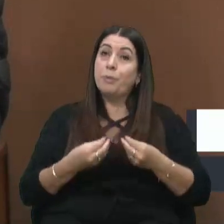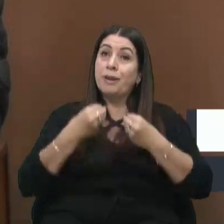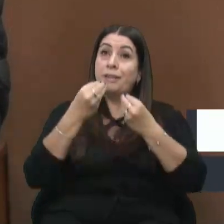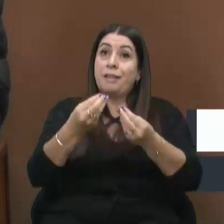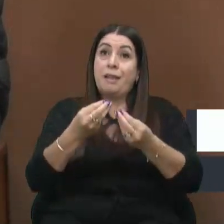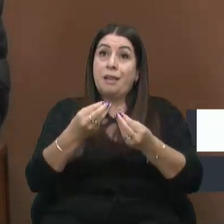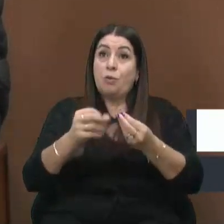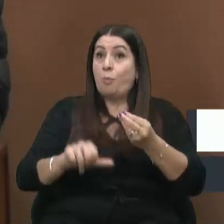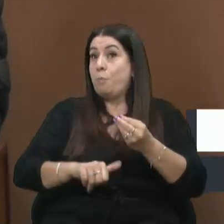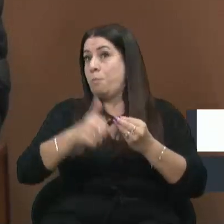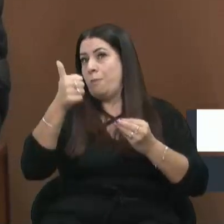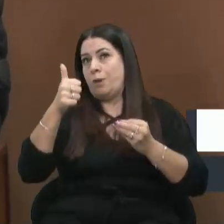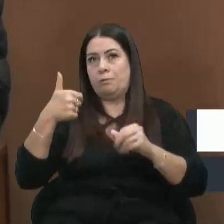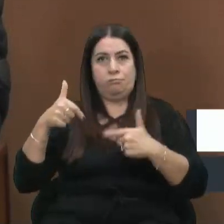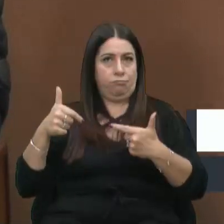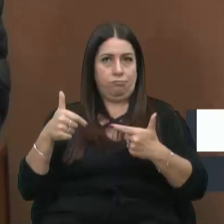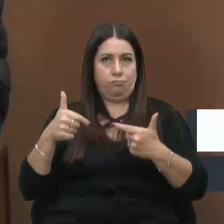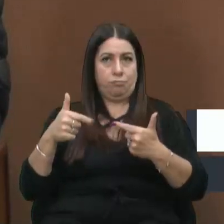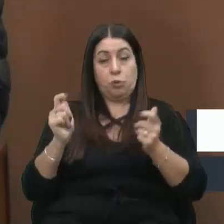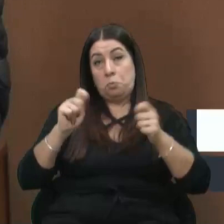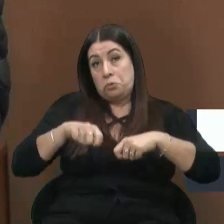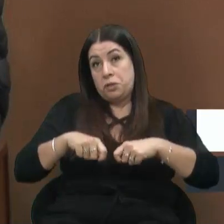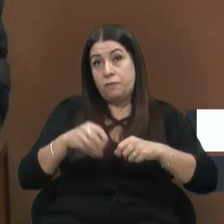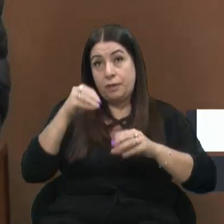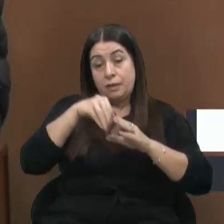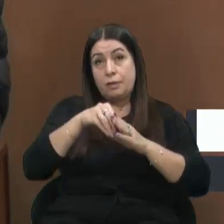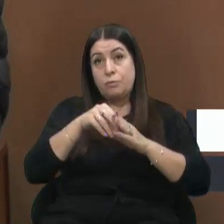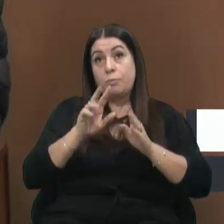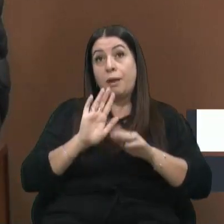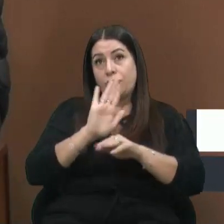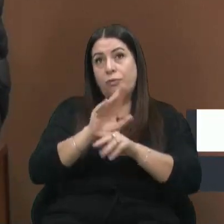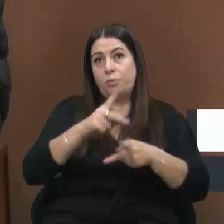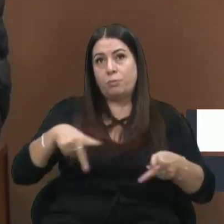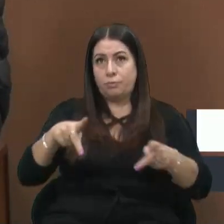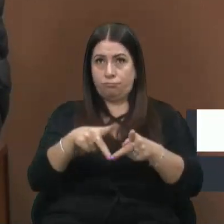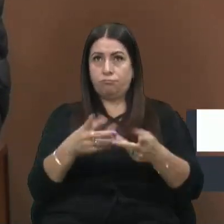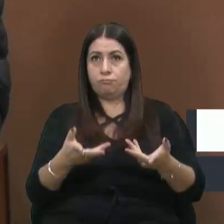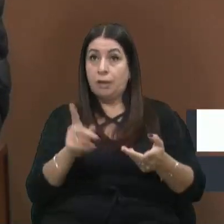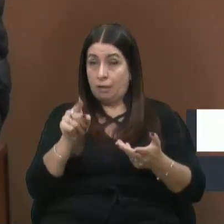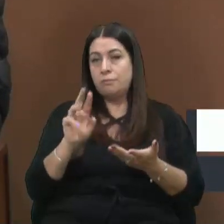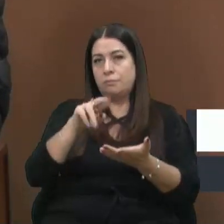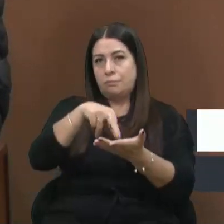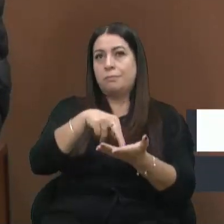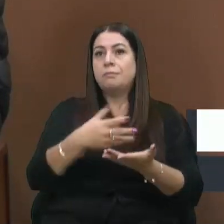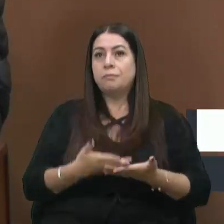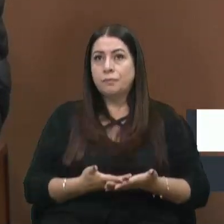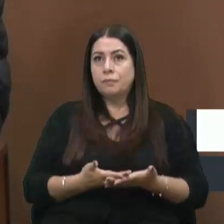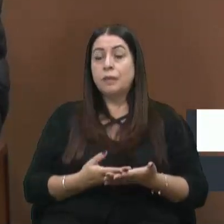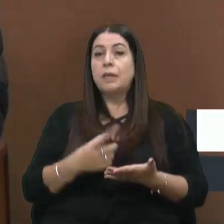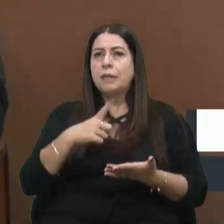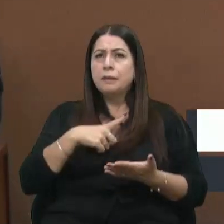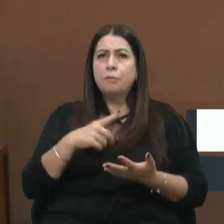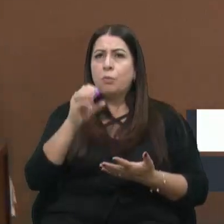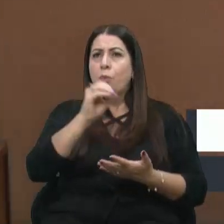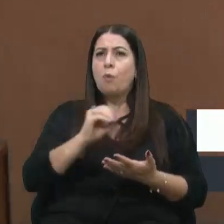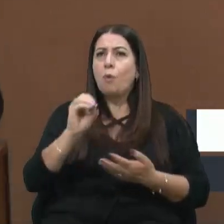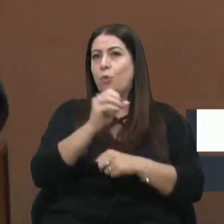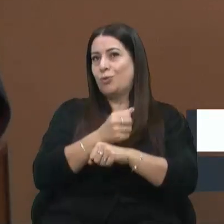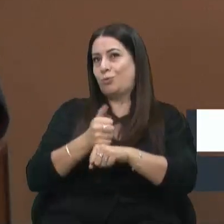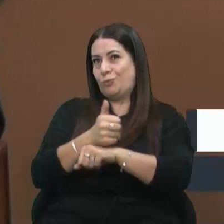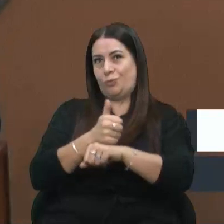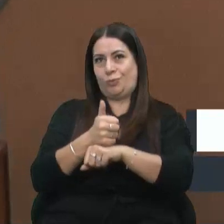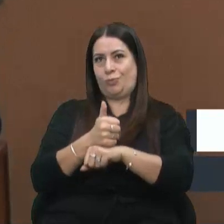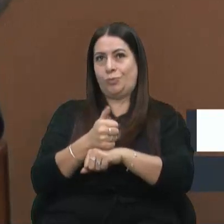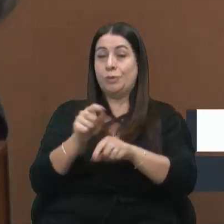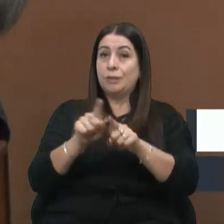o seu máximo naquilo que é possível para a população essa que é a realidade temos excelentes profissionais